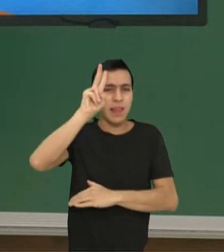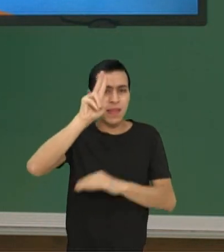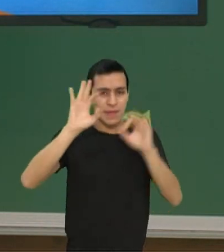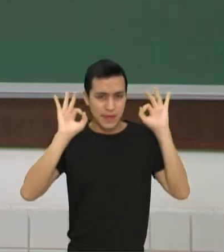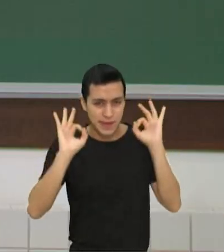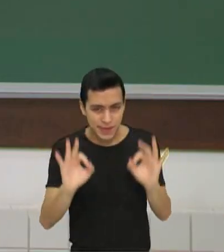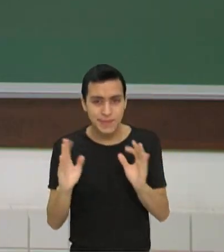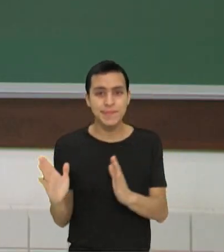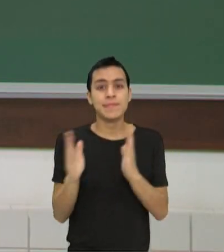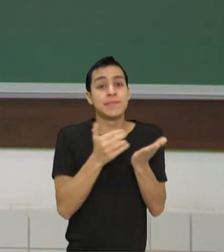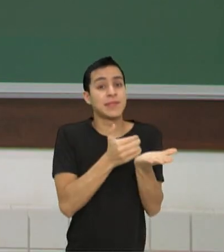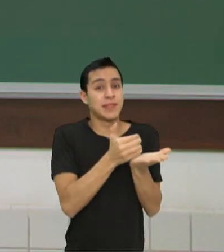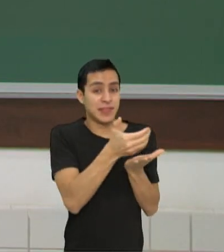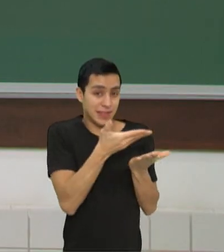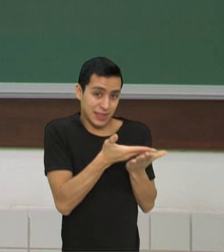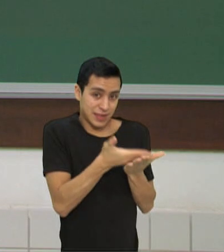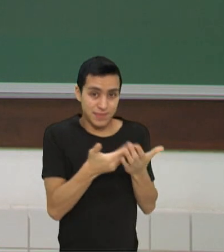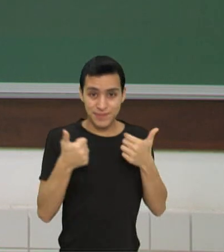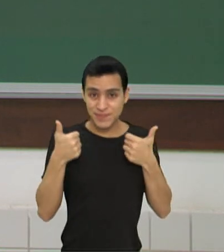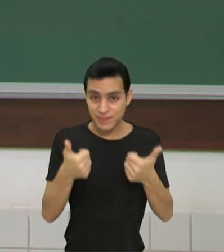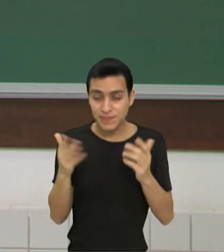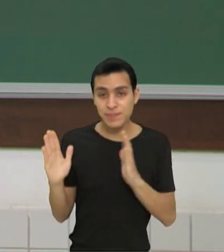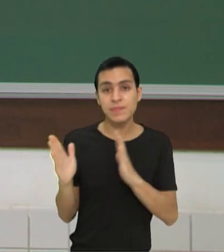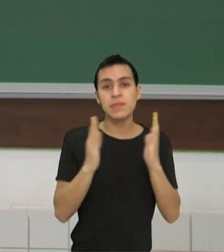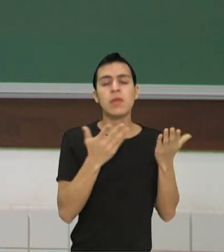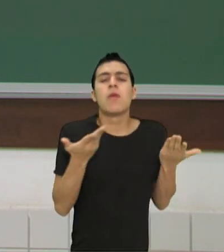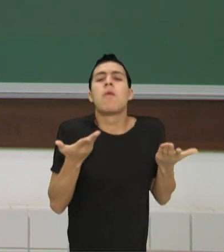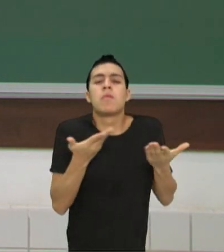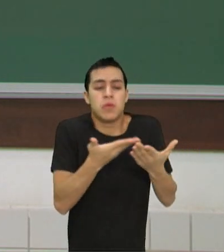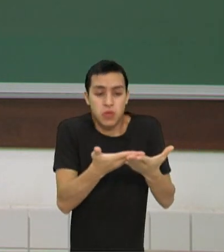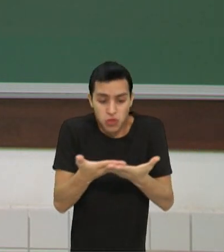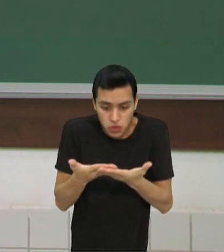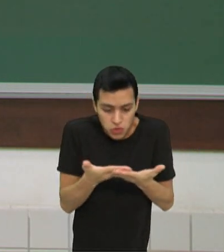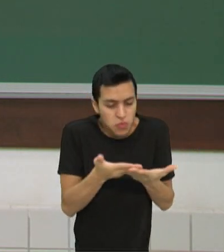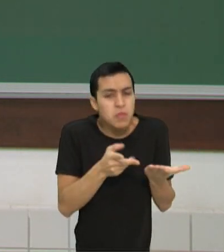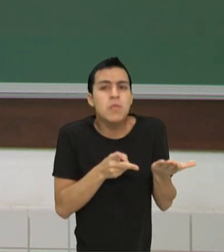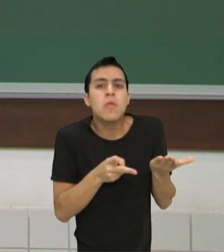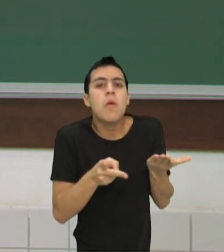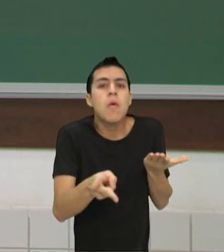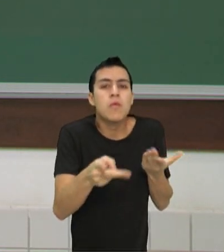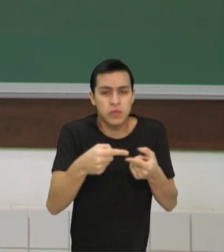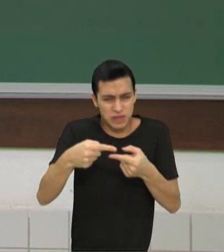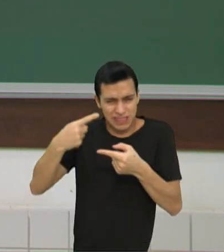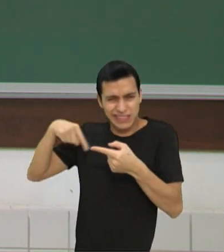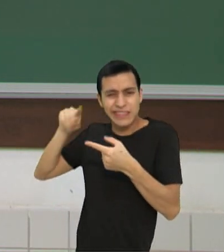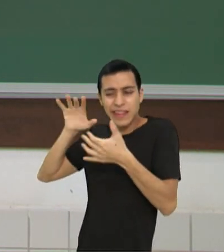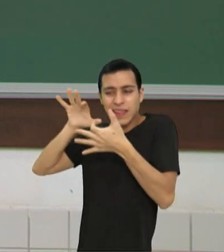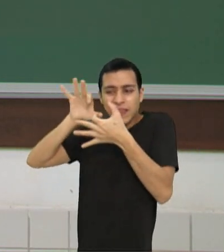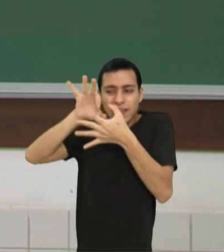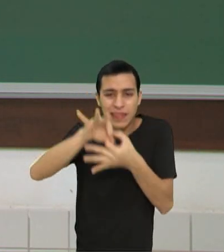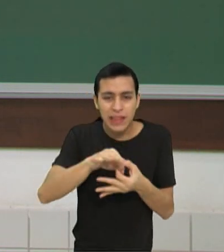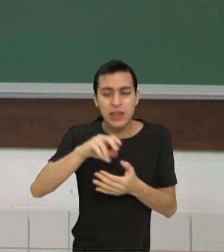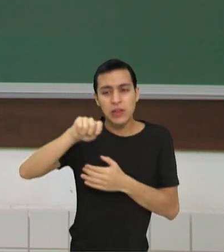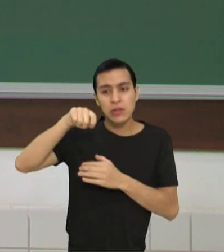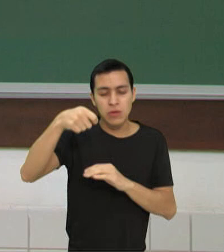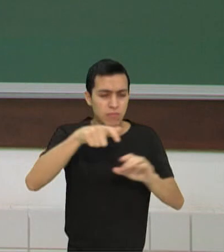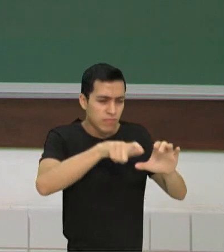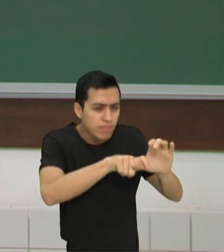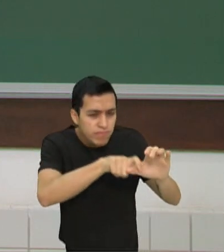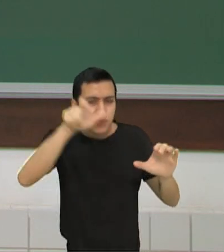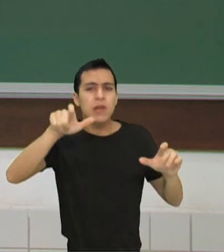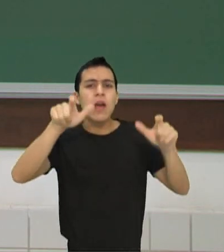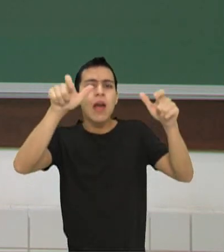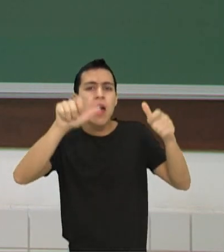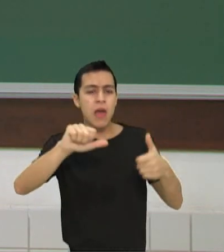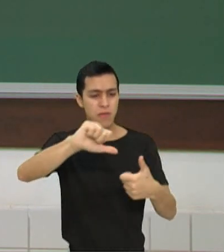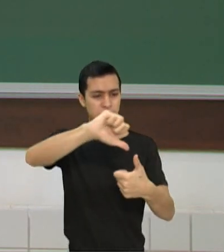então? Vamos lá para a aula? Galera, hoje, aula também continuando o que você já estava vendo sobre independências da América,